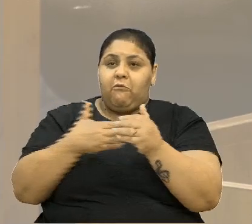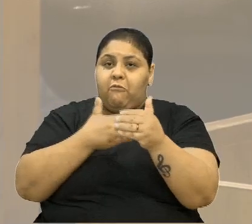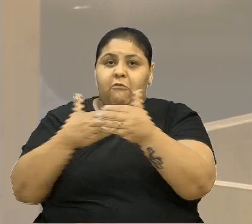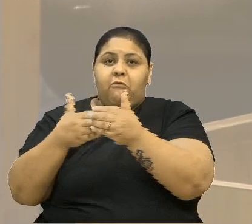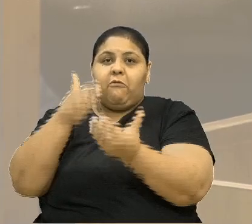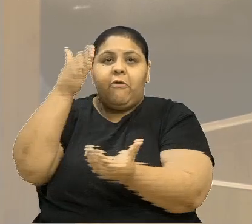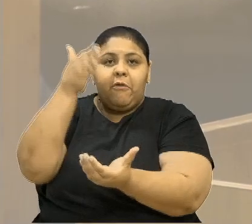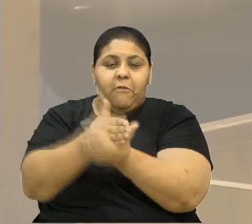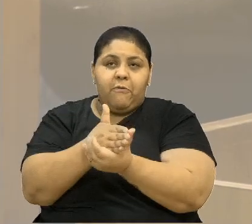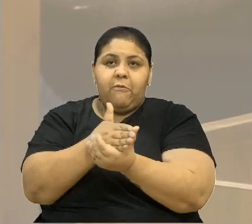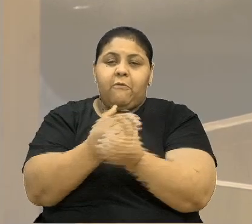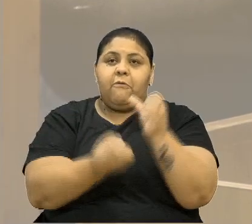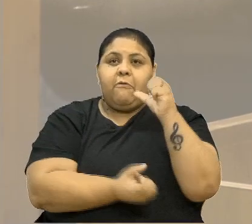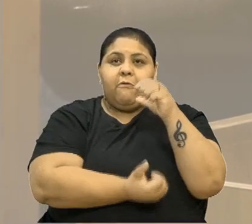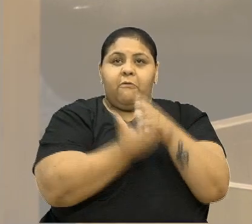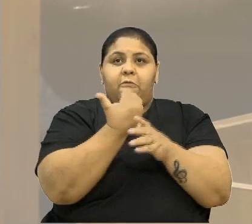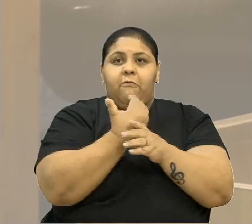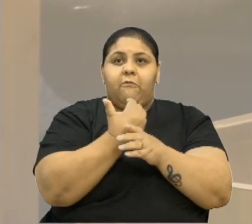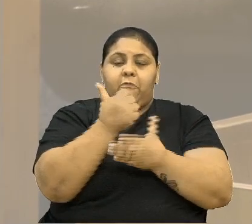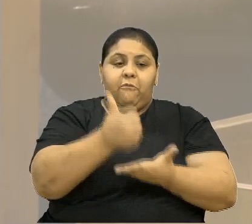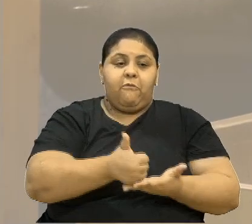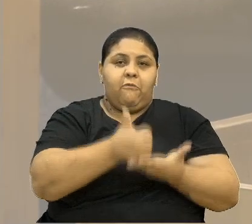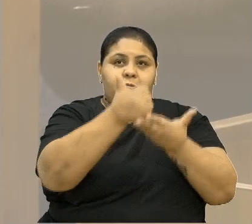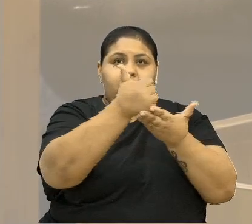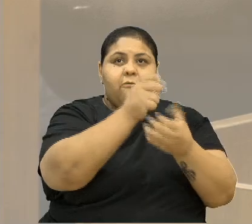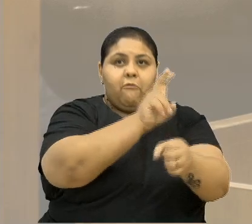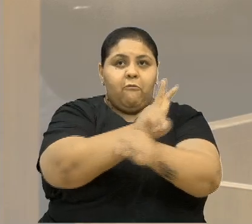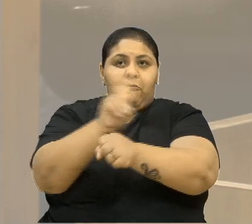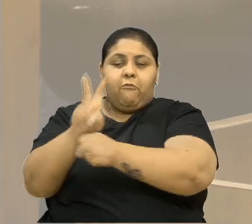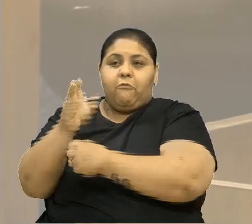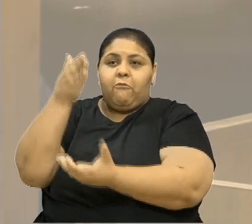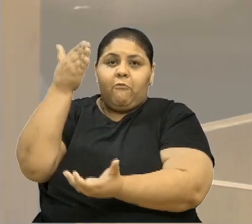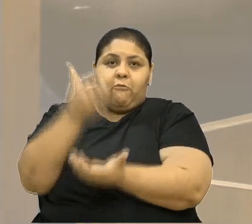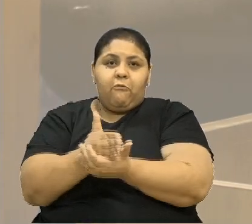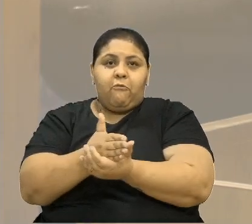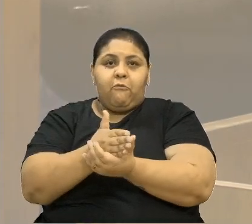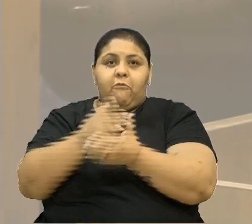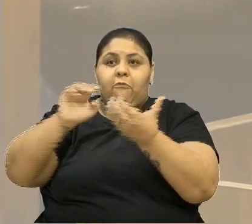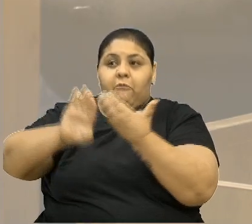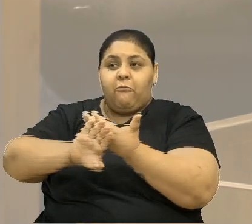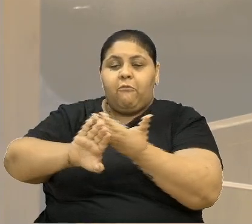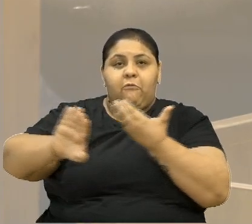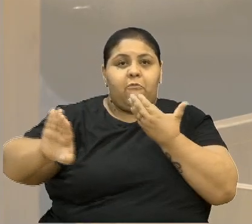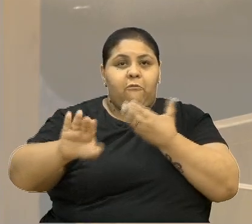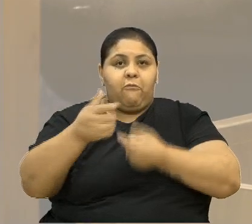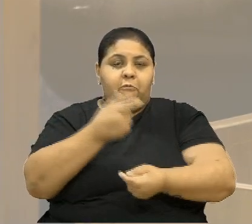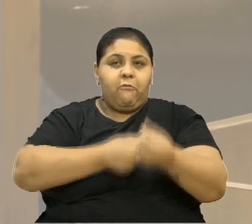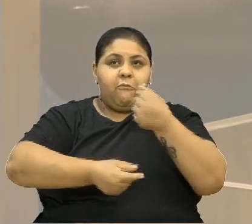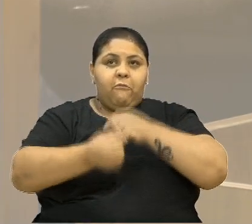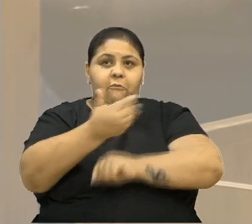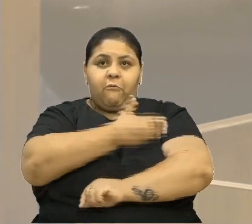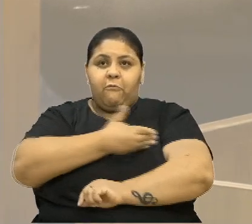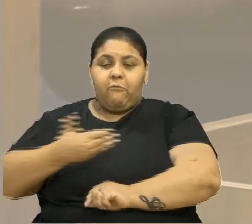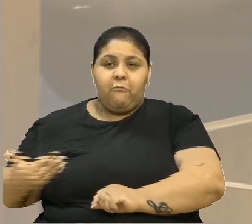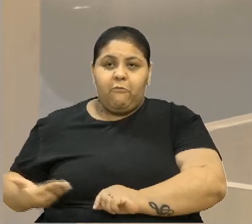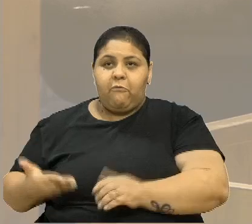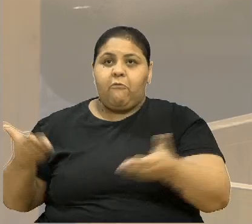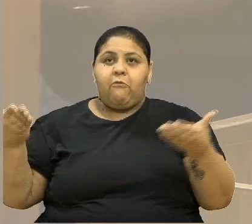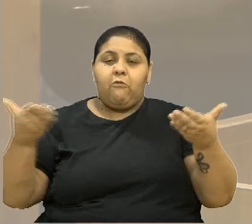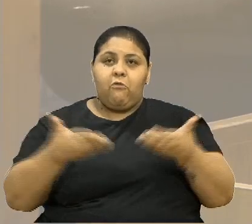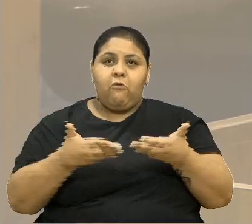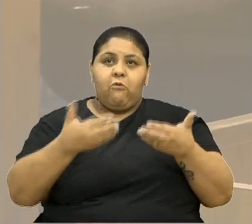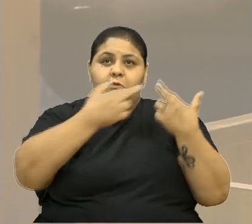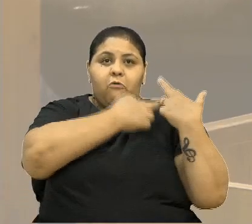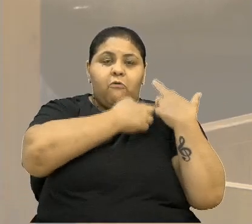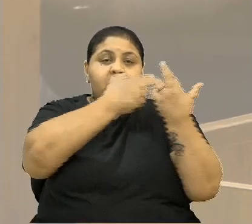processos, criação de redes de auxílio e proteção do processo, afastamento gradual da administração pública do processo, deixando nas mãos